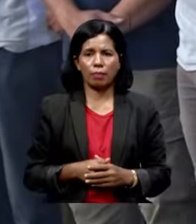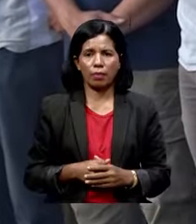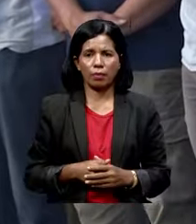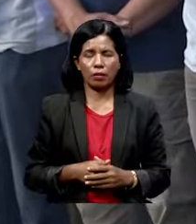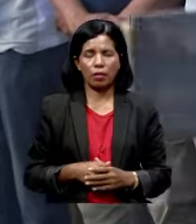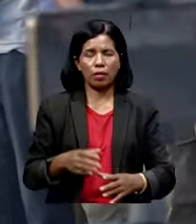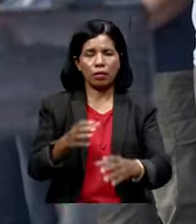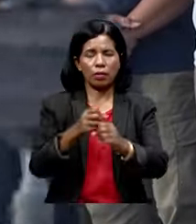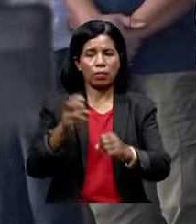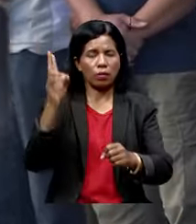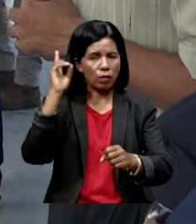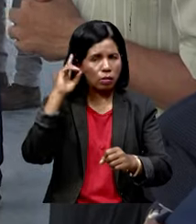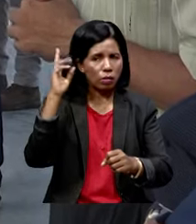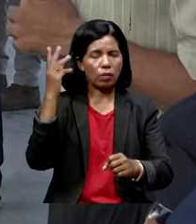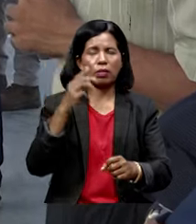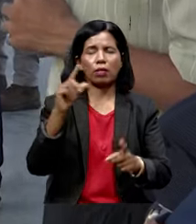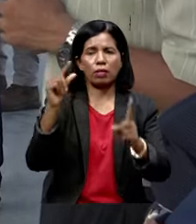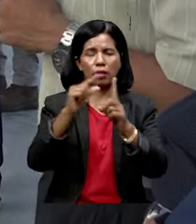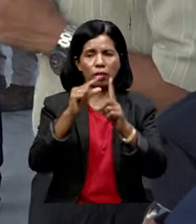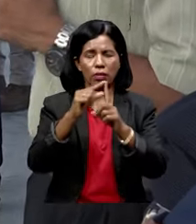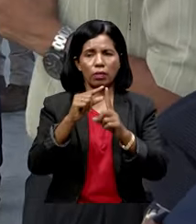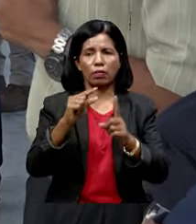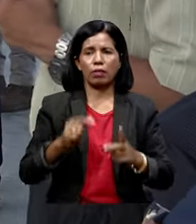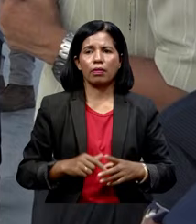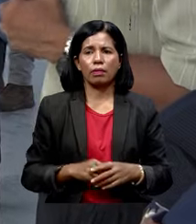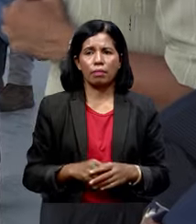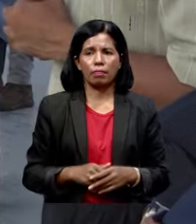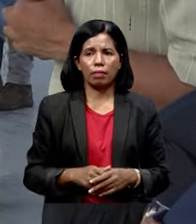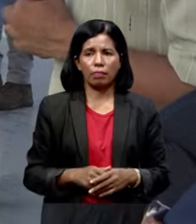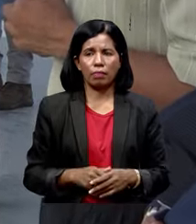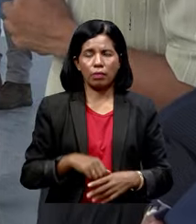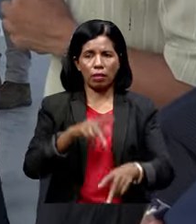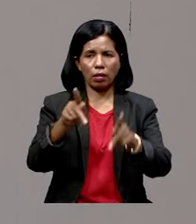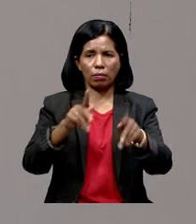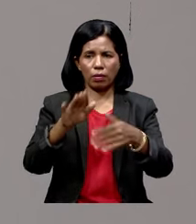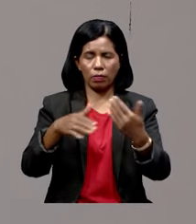é onde Rona, menina de Fua. E o povo toma.